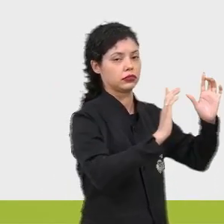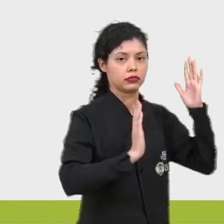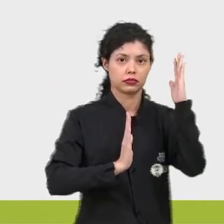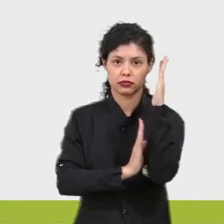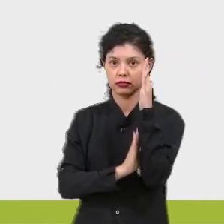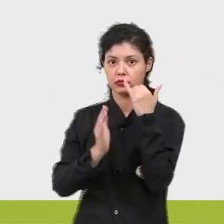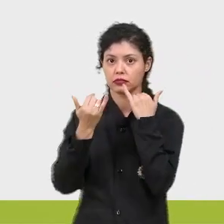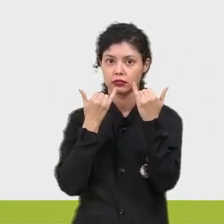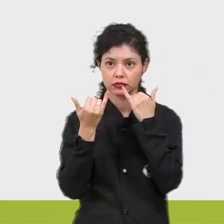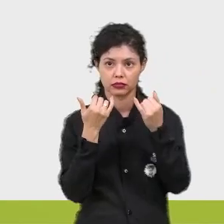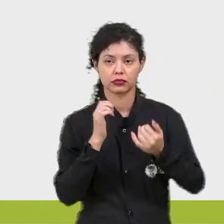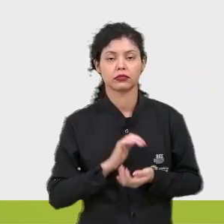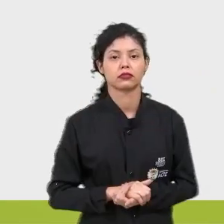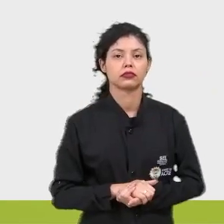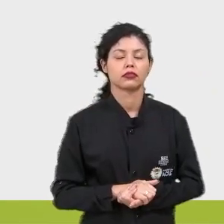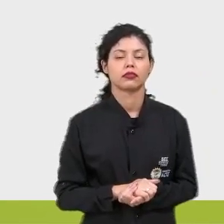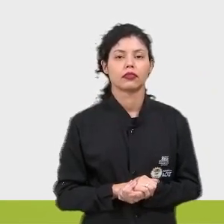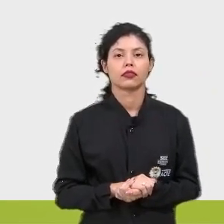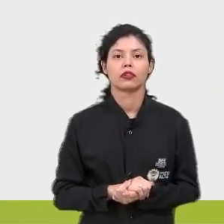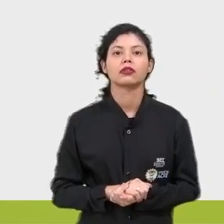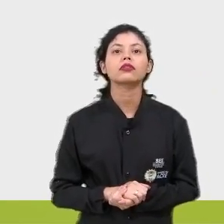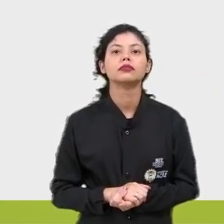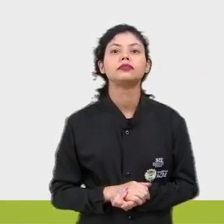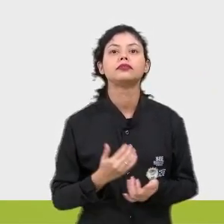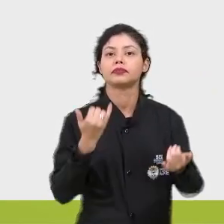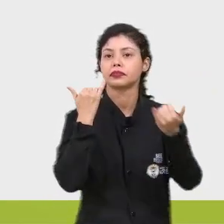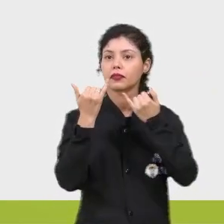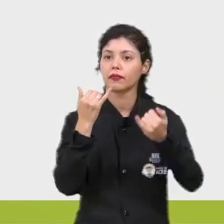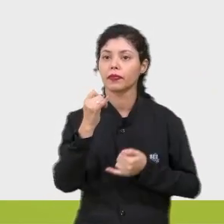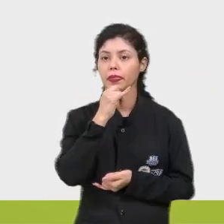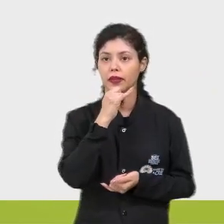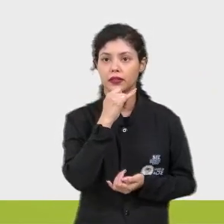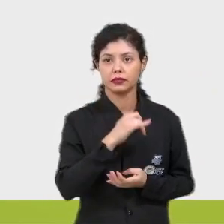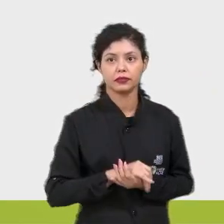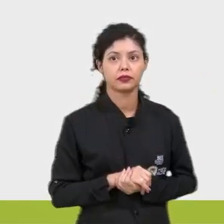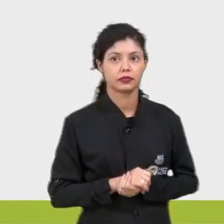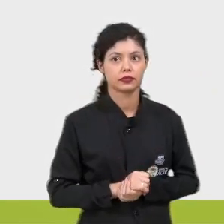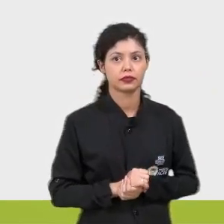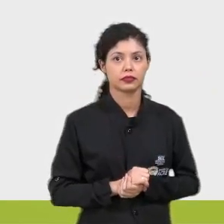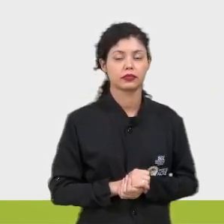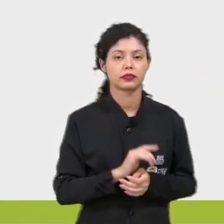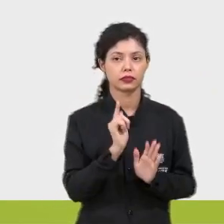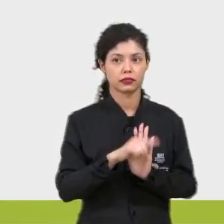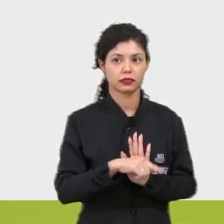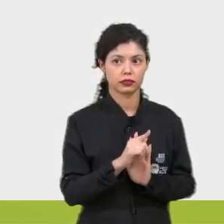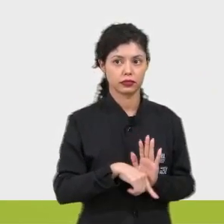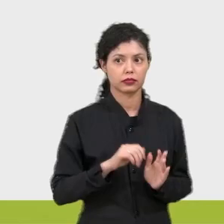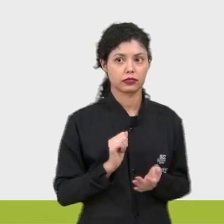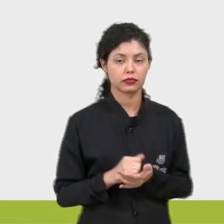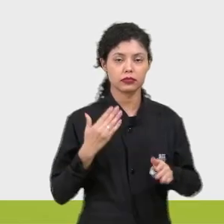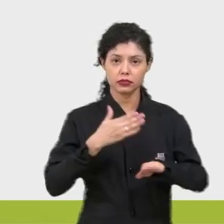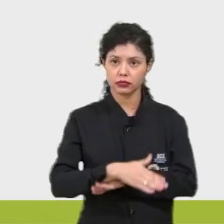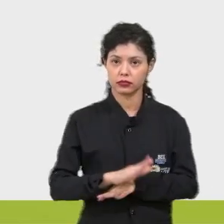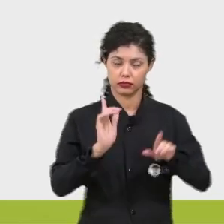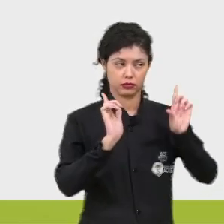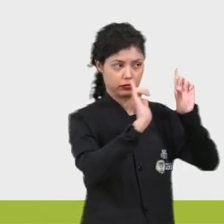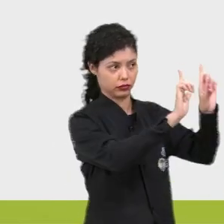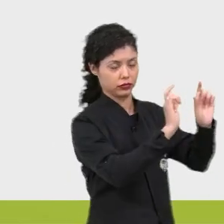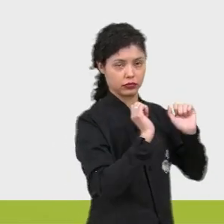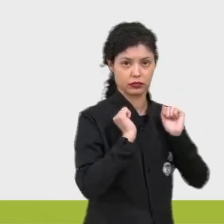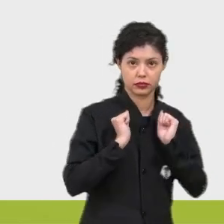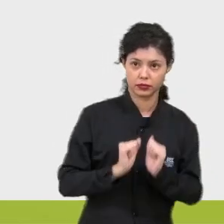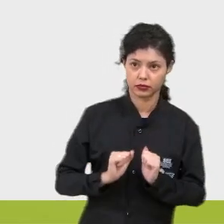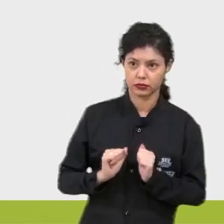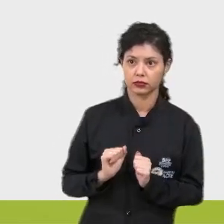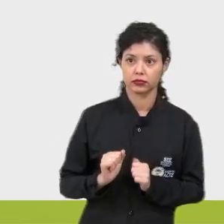uma informação, que tem uma propaganda, por exemplo. Então, isso é um gênero. Então, dentro de um cartaz, eu posso